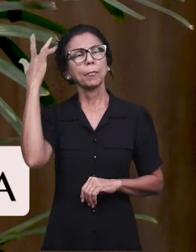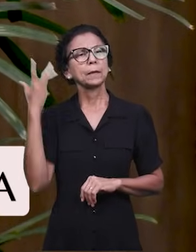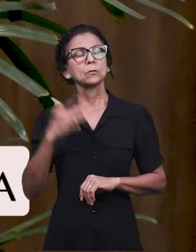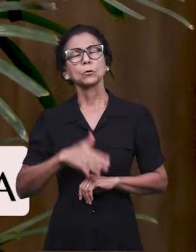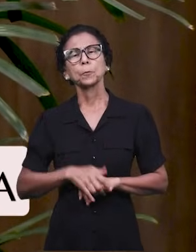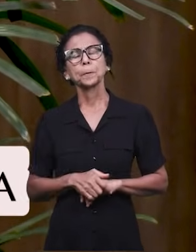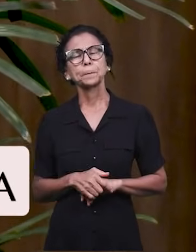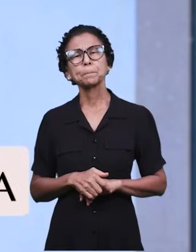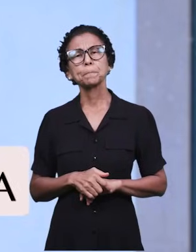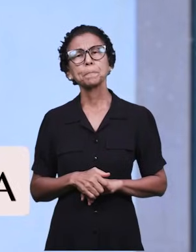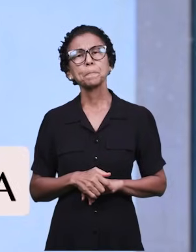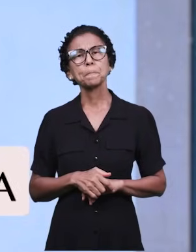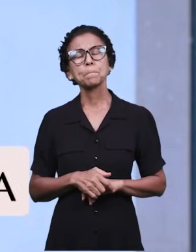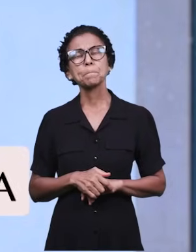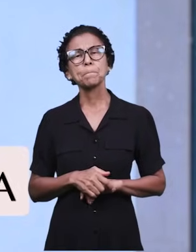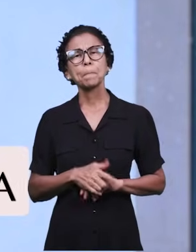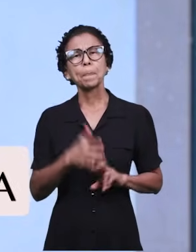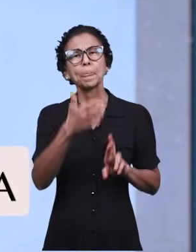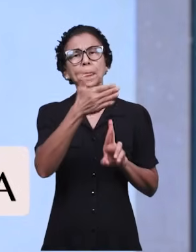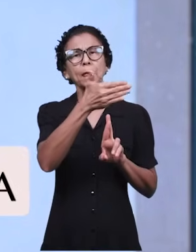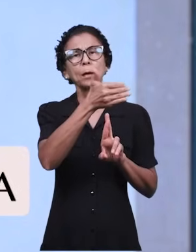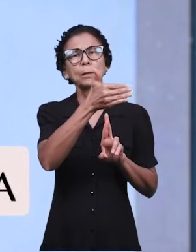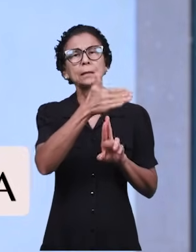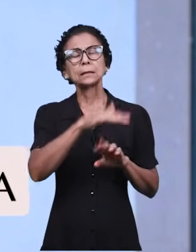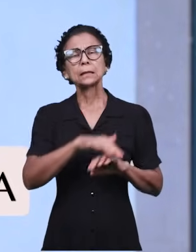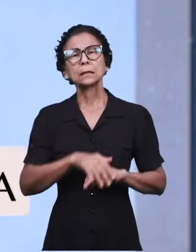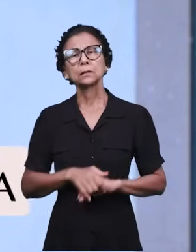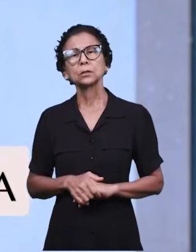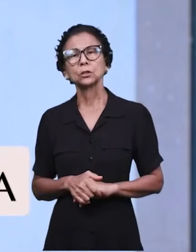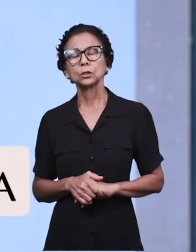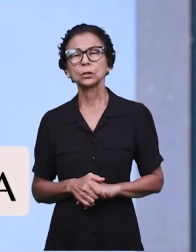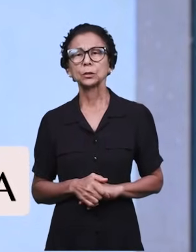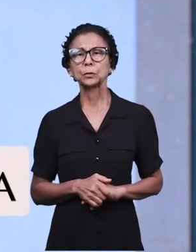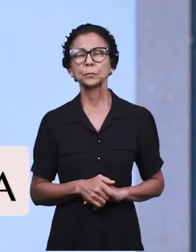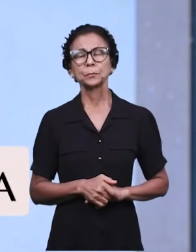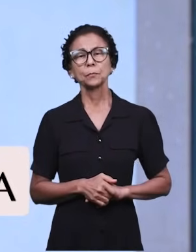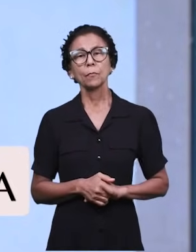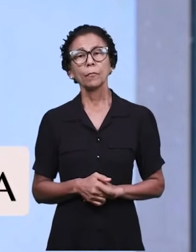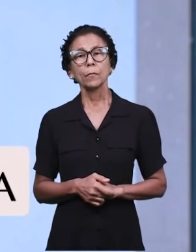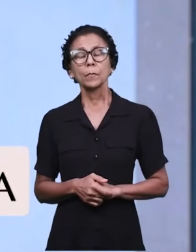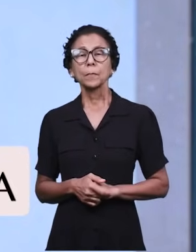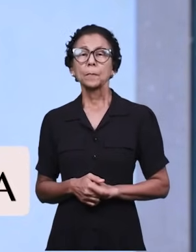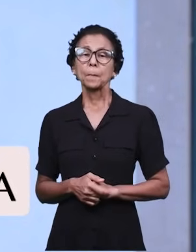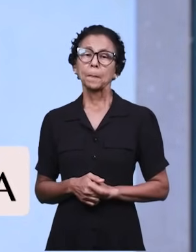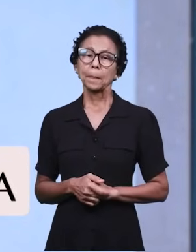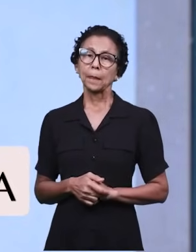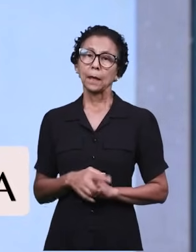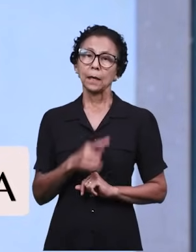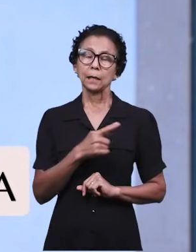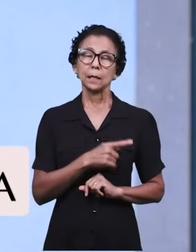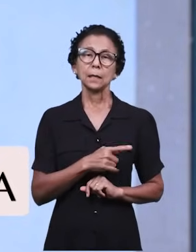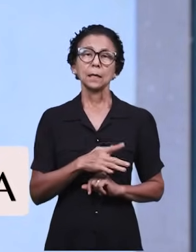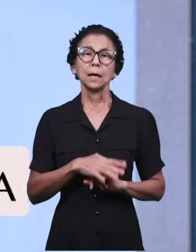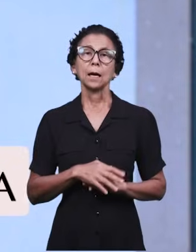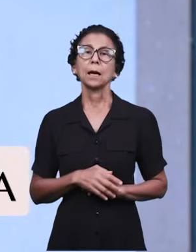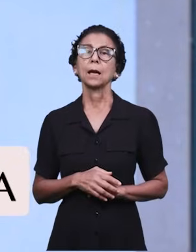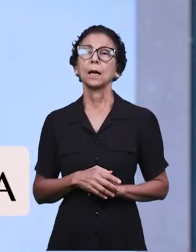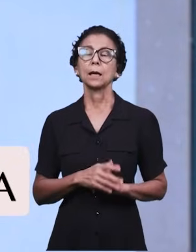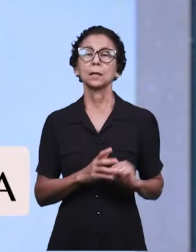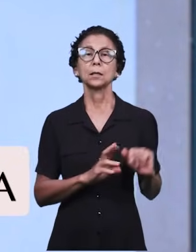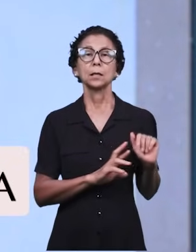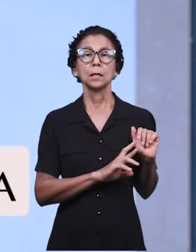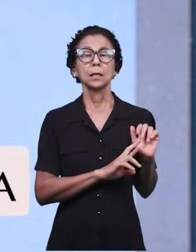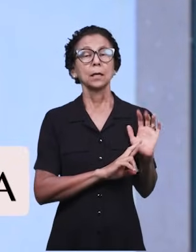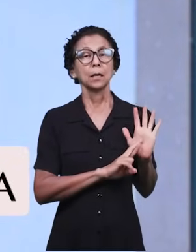enfim? O embaixador é oficialmente o representante do presidente da